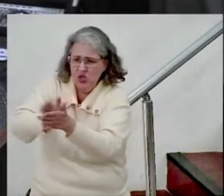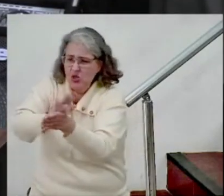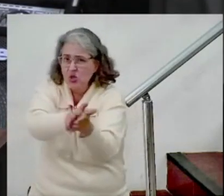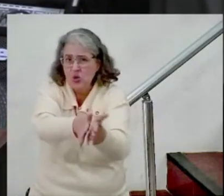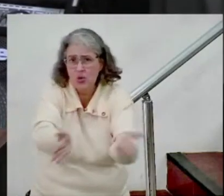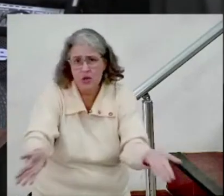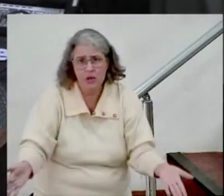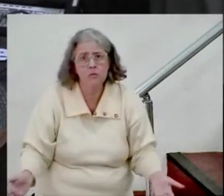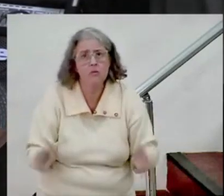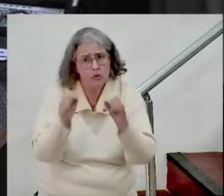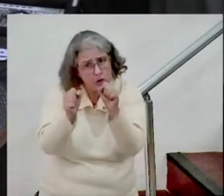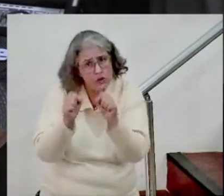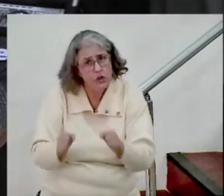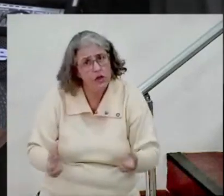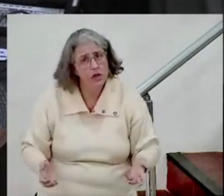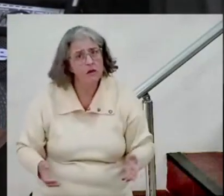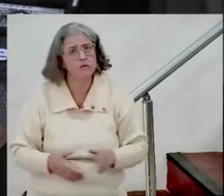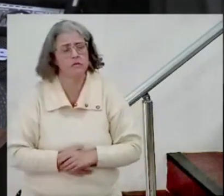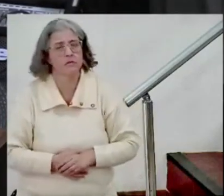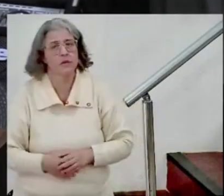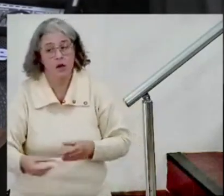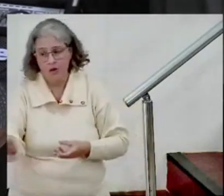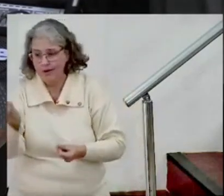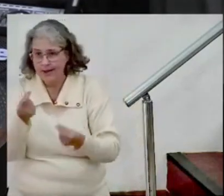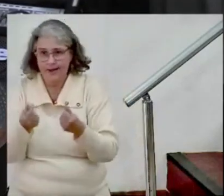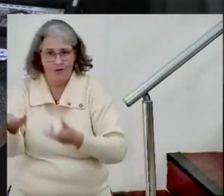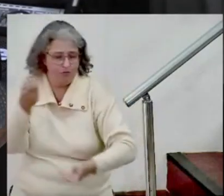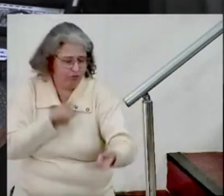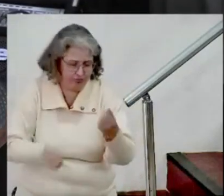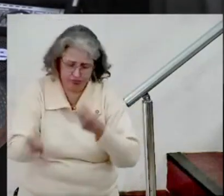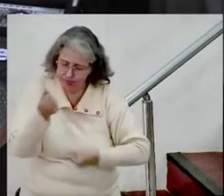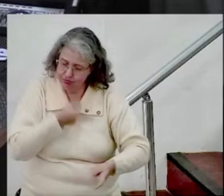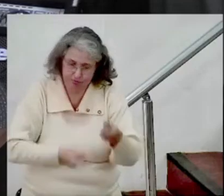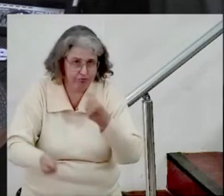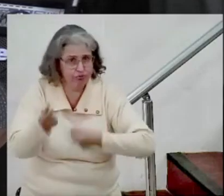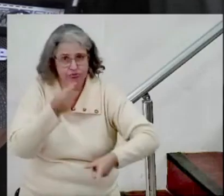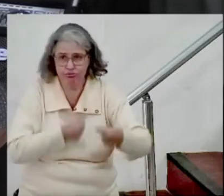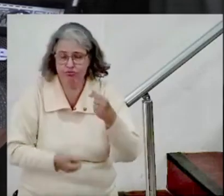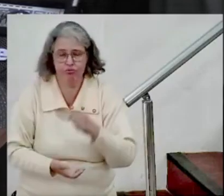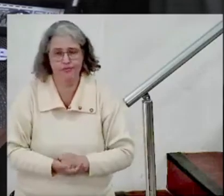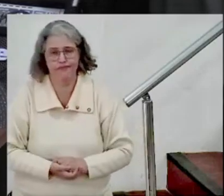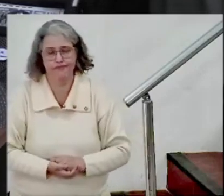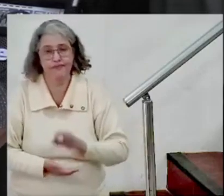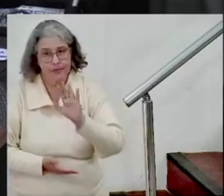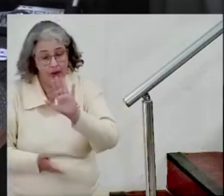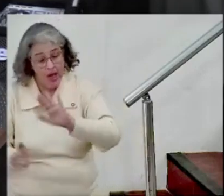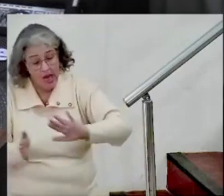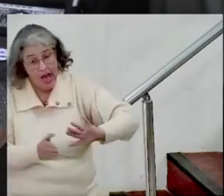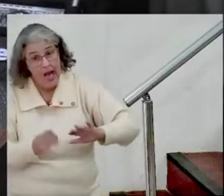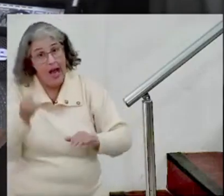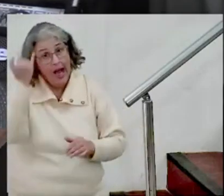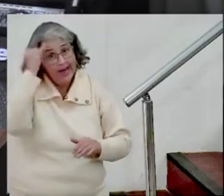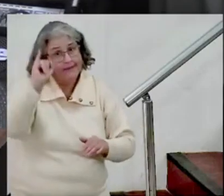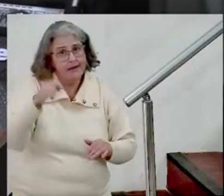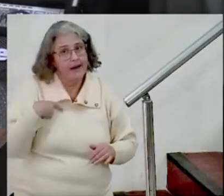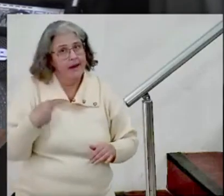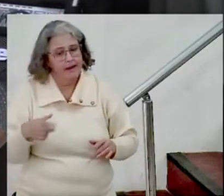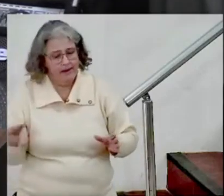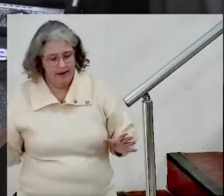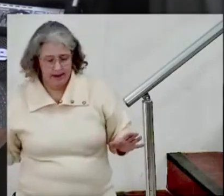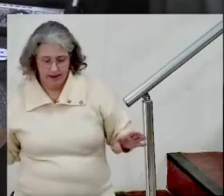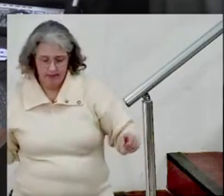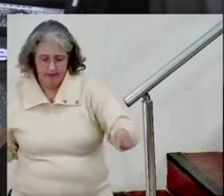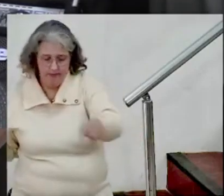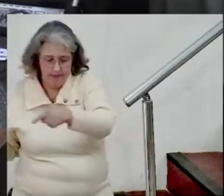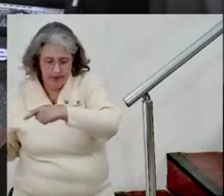Renda-se. A ideia era que ele cercaria a cidade de Jerusalém e com esse cerco, esse